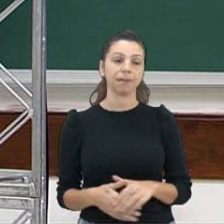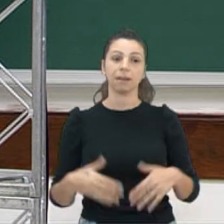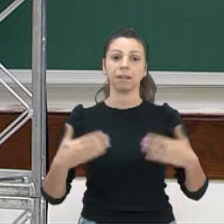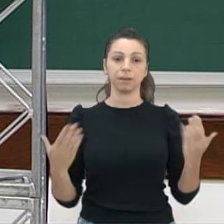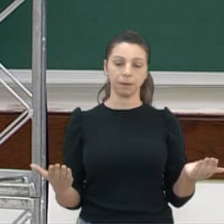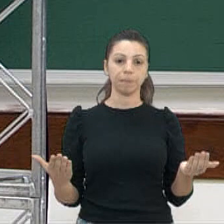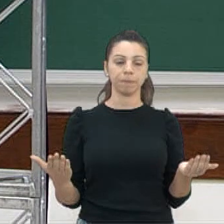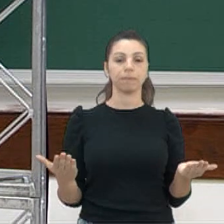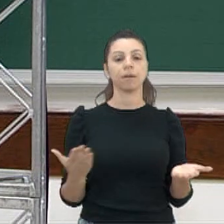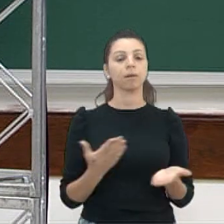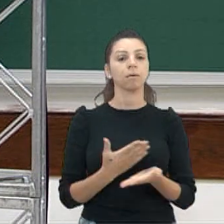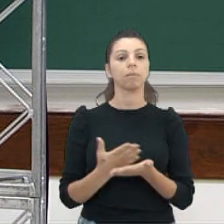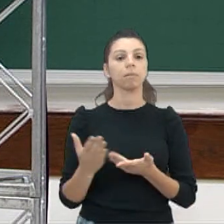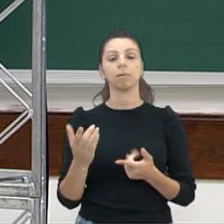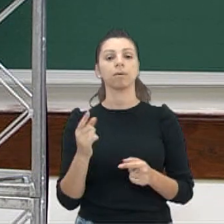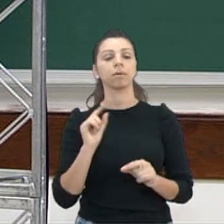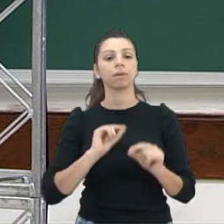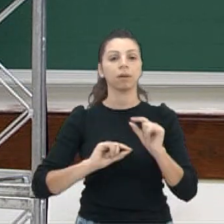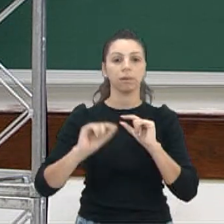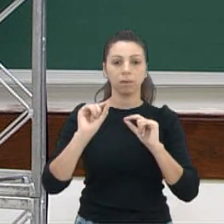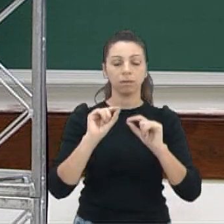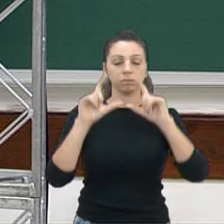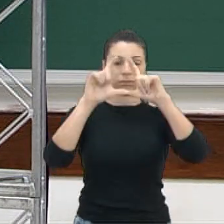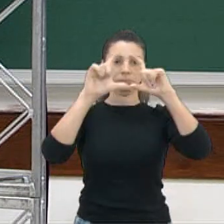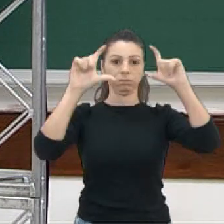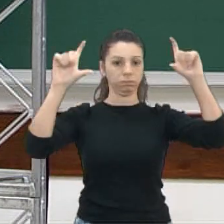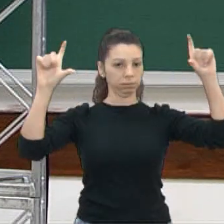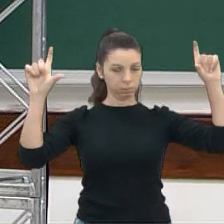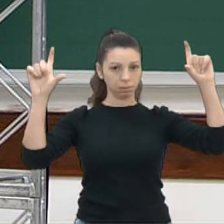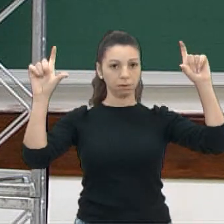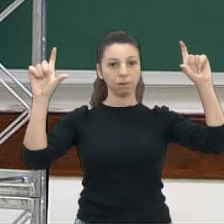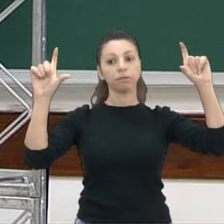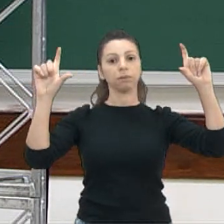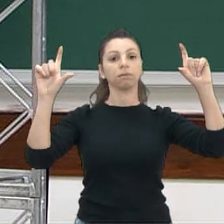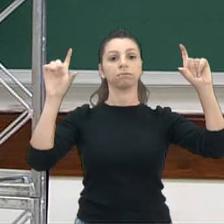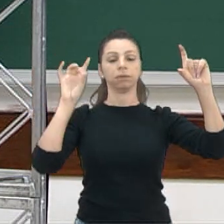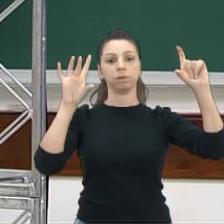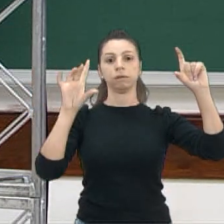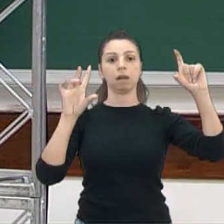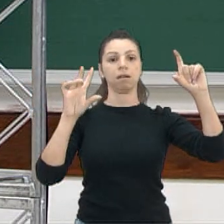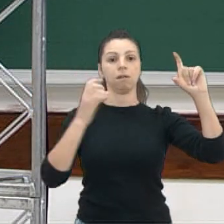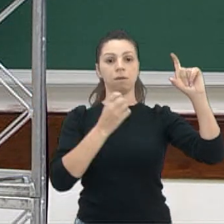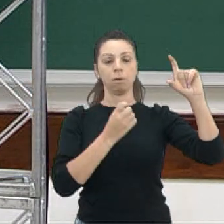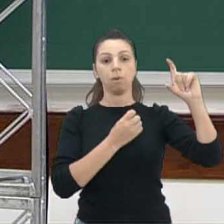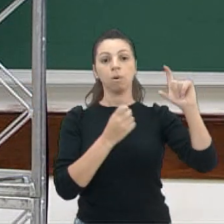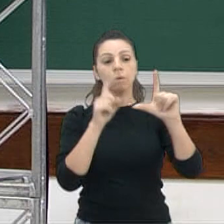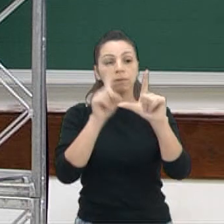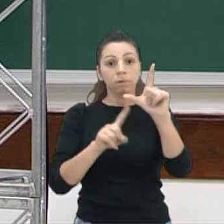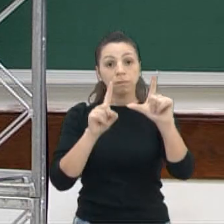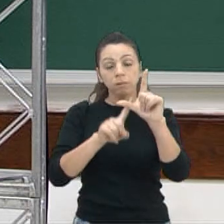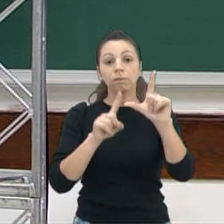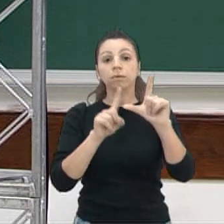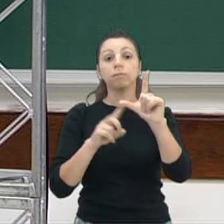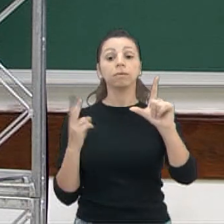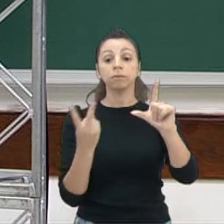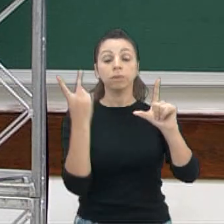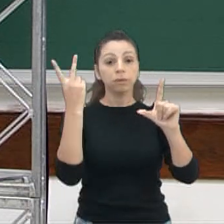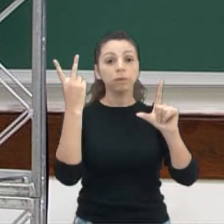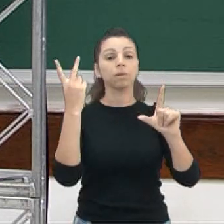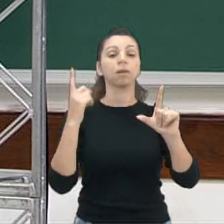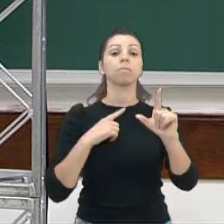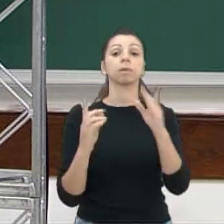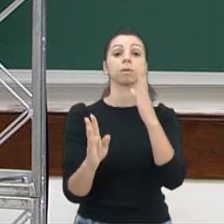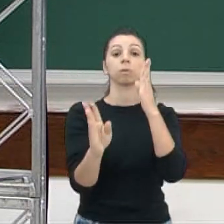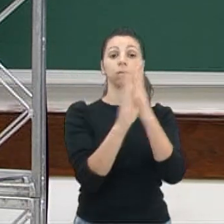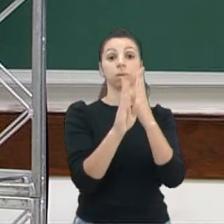Então, a partir do momento que eu já tenho a expressão algébrica, já tenho os valores das letras, eu preciso chegar no